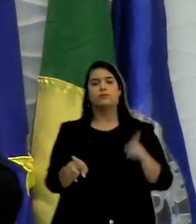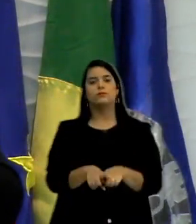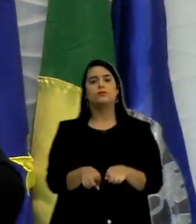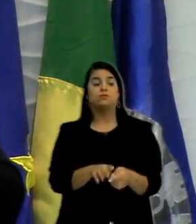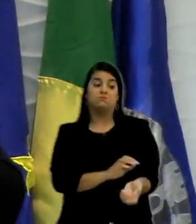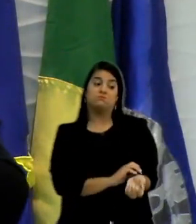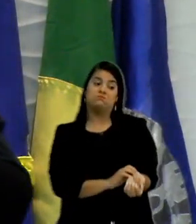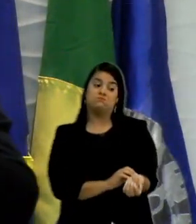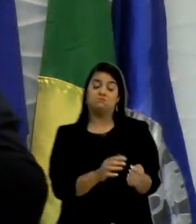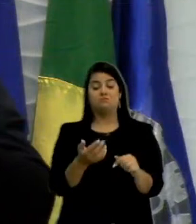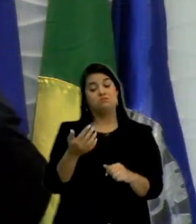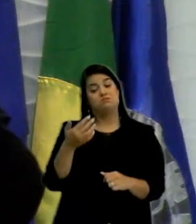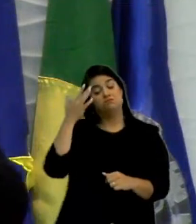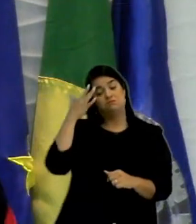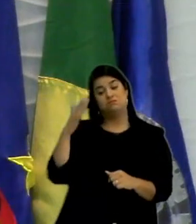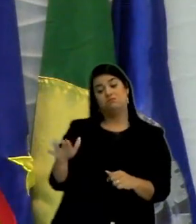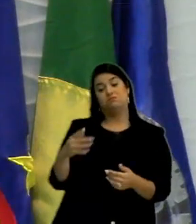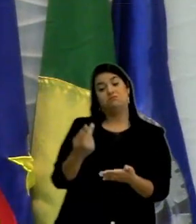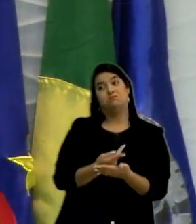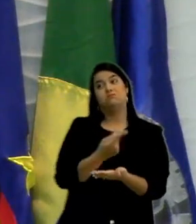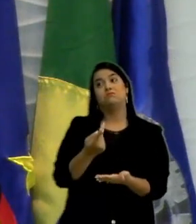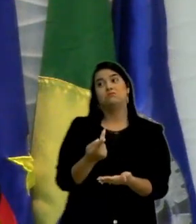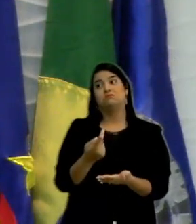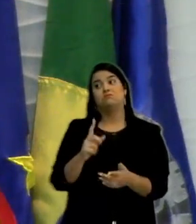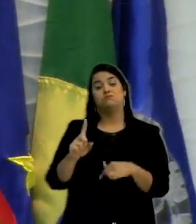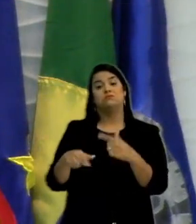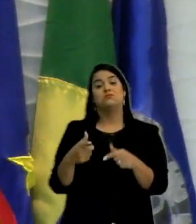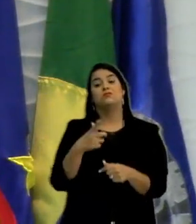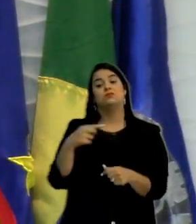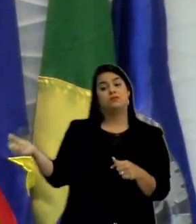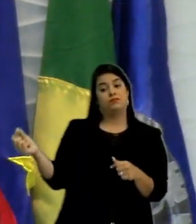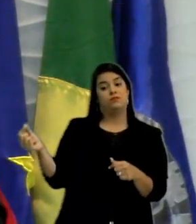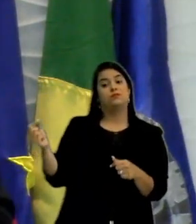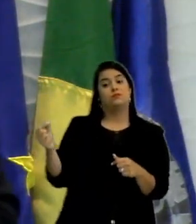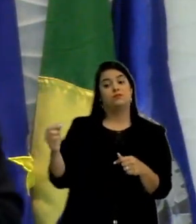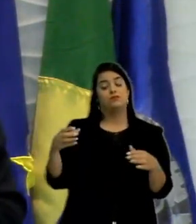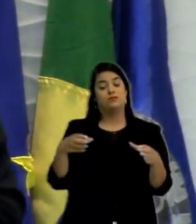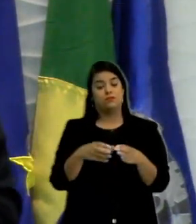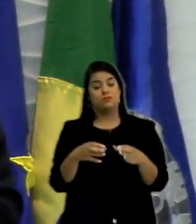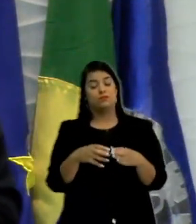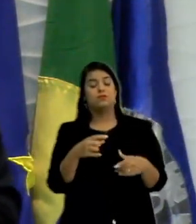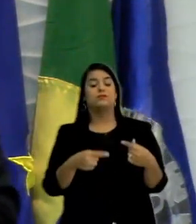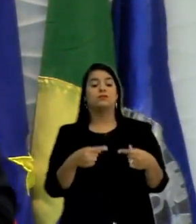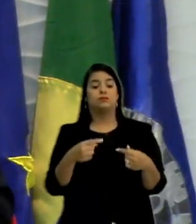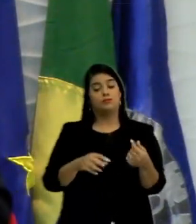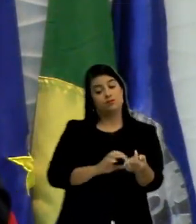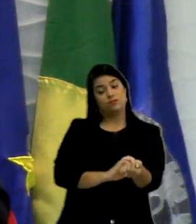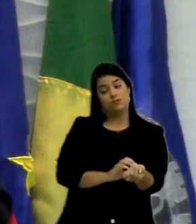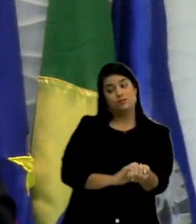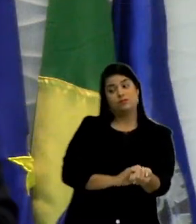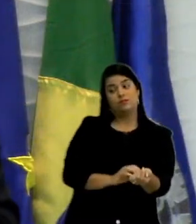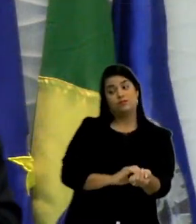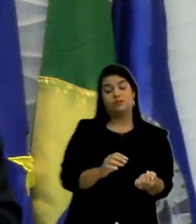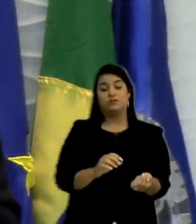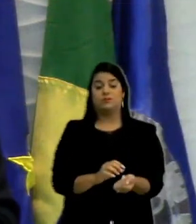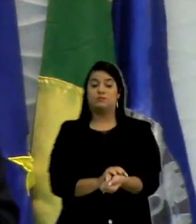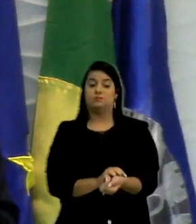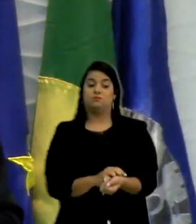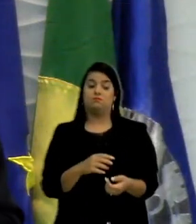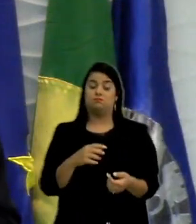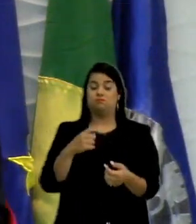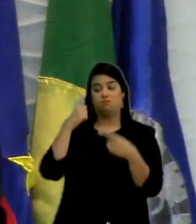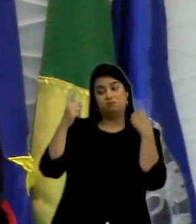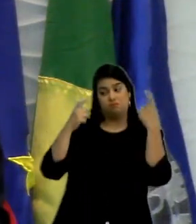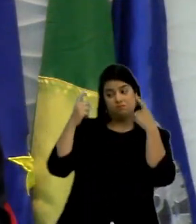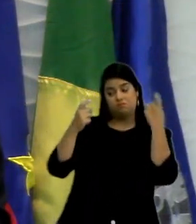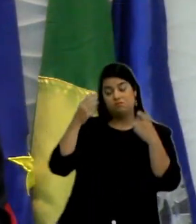que está acontecendo com ele, não. Foi depois que ele saiu da nossa base, viu, que ele está assim aperreado. É nervoso, não fica calado, fica inquieto. Eu